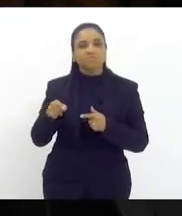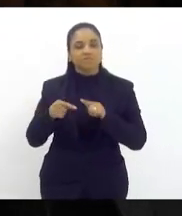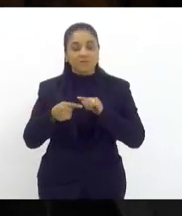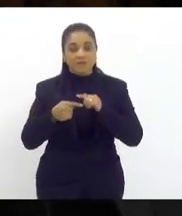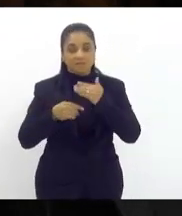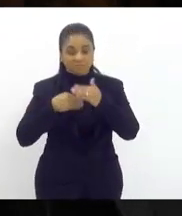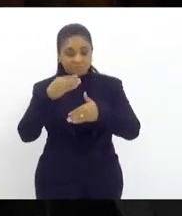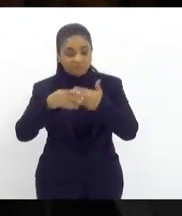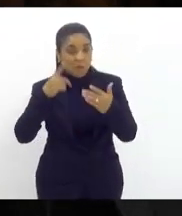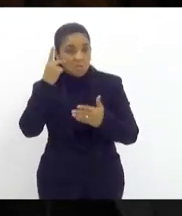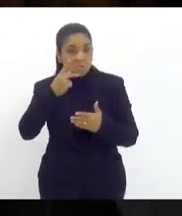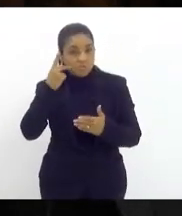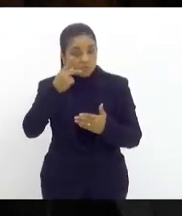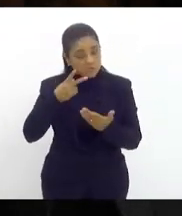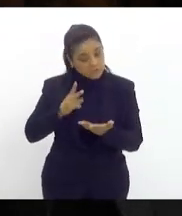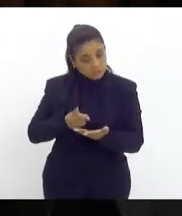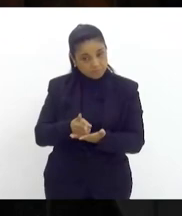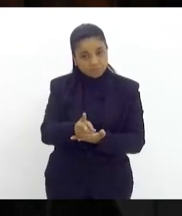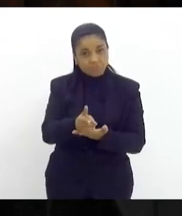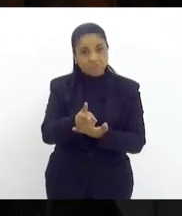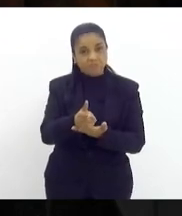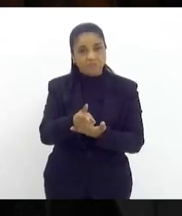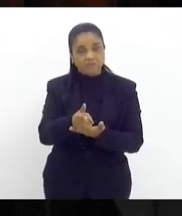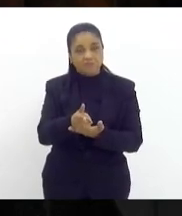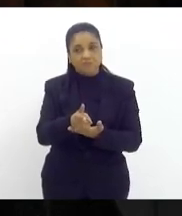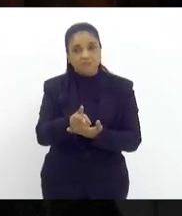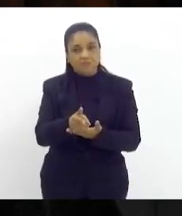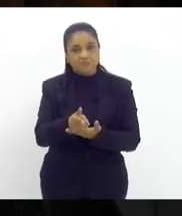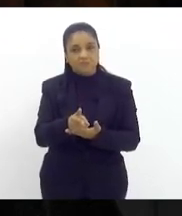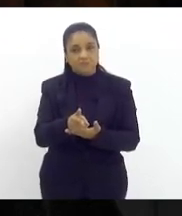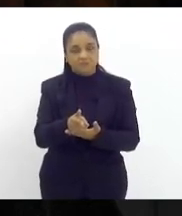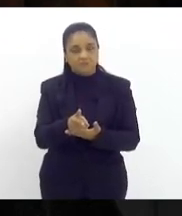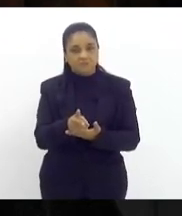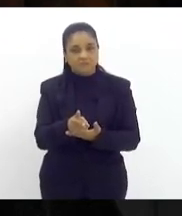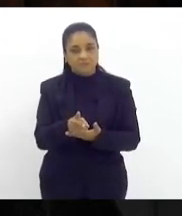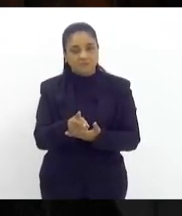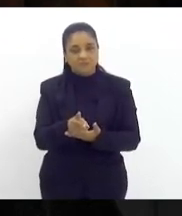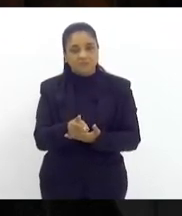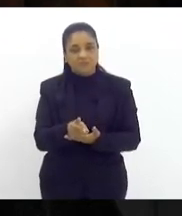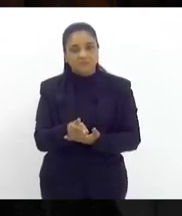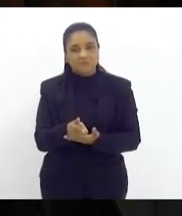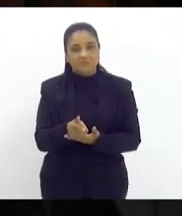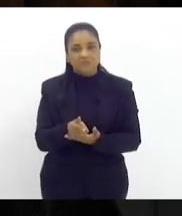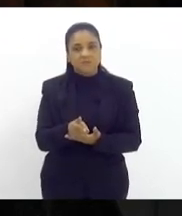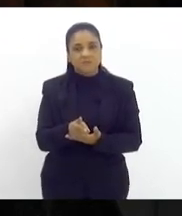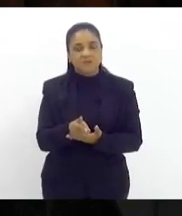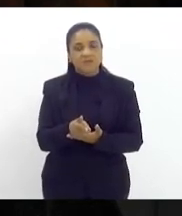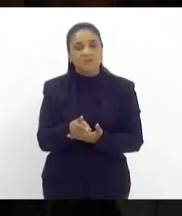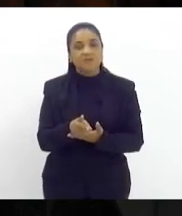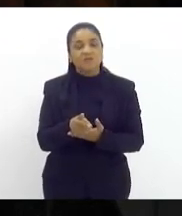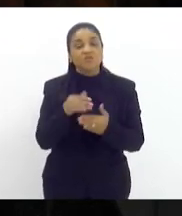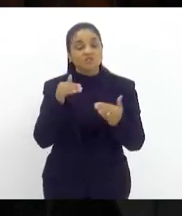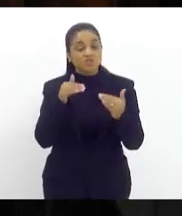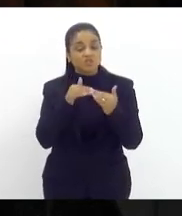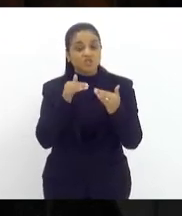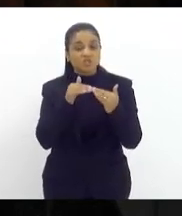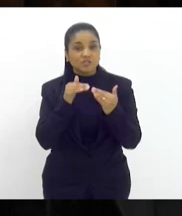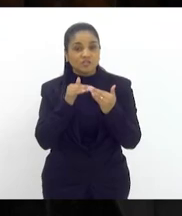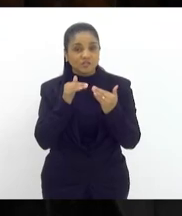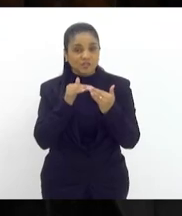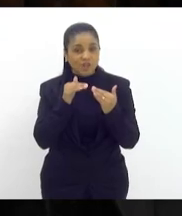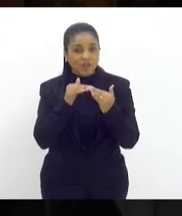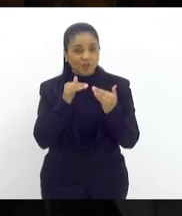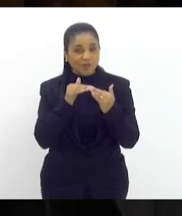uma política permanente e no restante isso está de acordo com o que quer